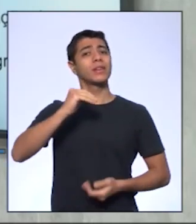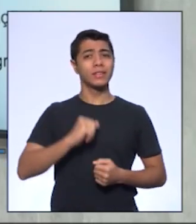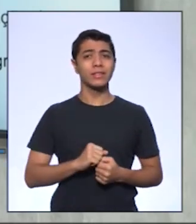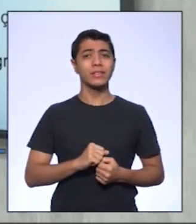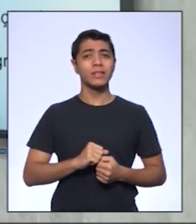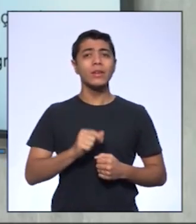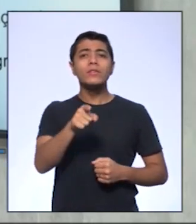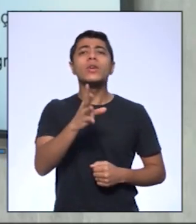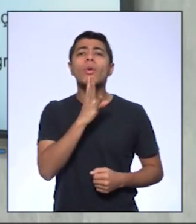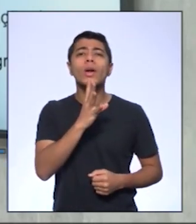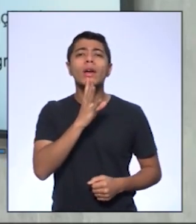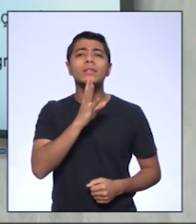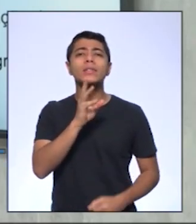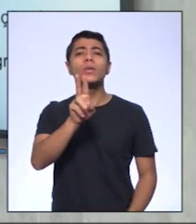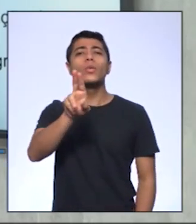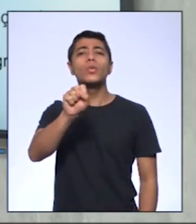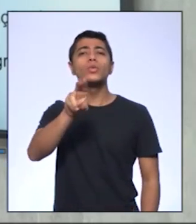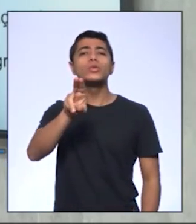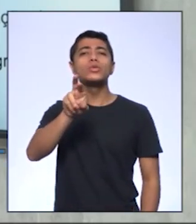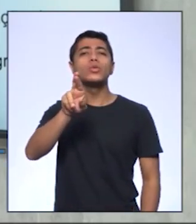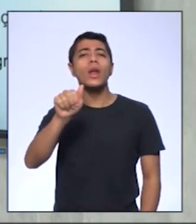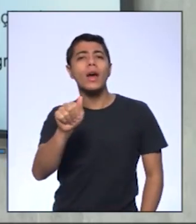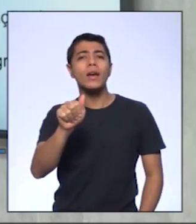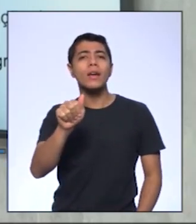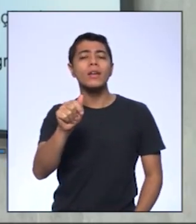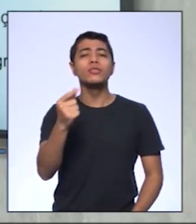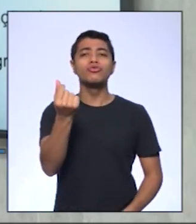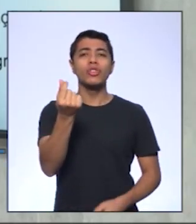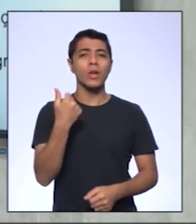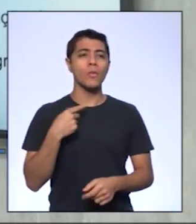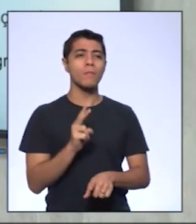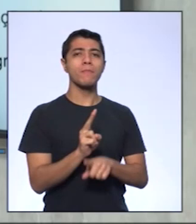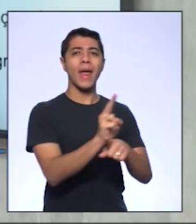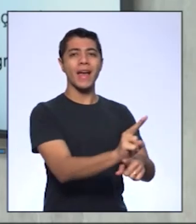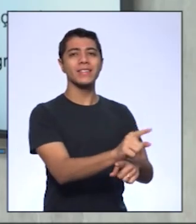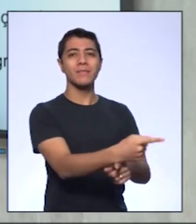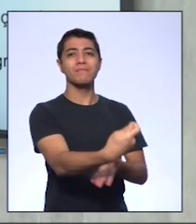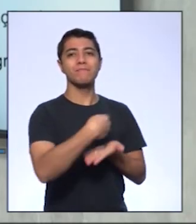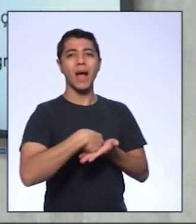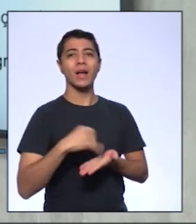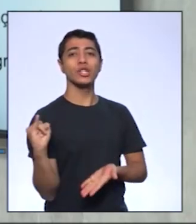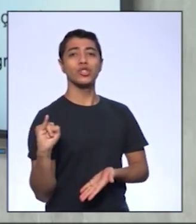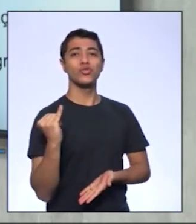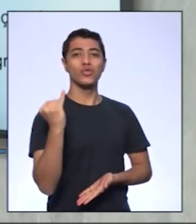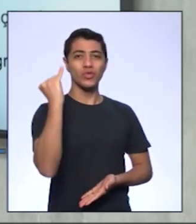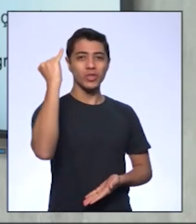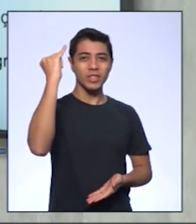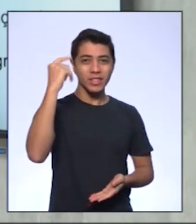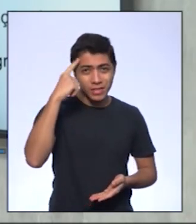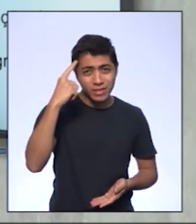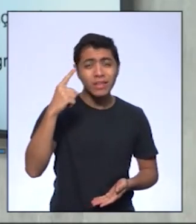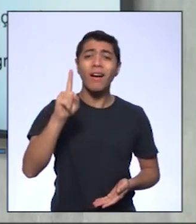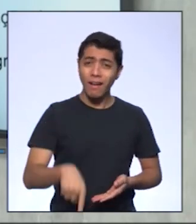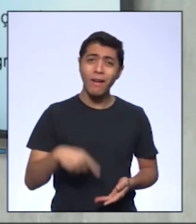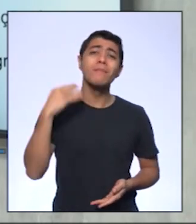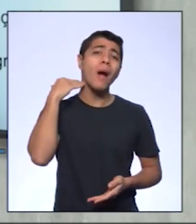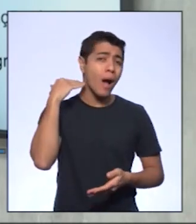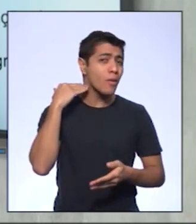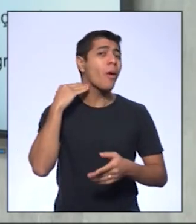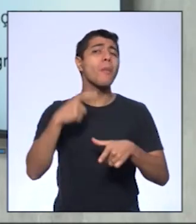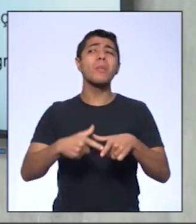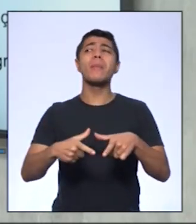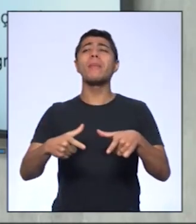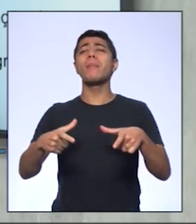de dinheiro a juros? Mano, os bancos vão se proliferar pela Europa, vai aparecer muito. Gente, as cidades, centros urbanos,